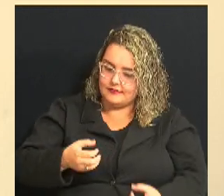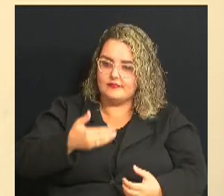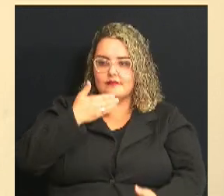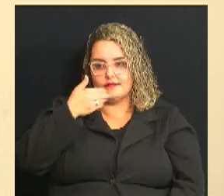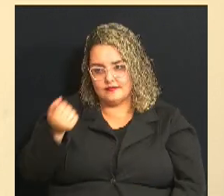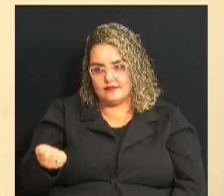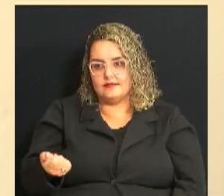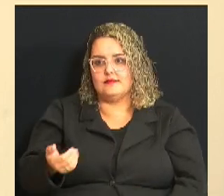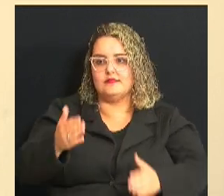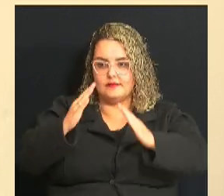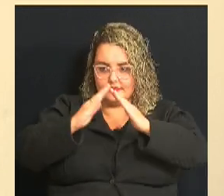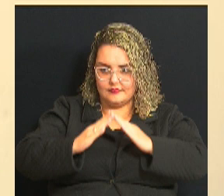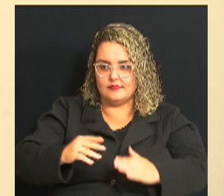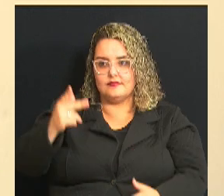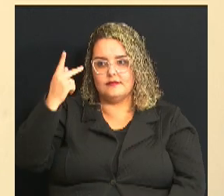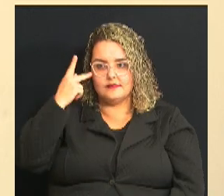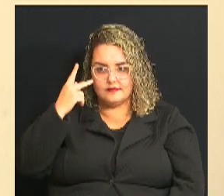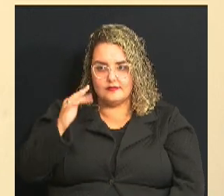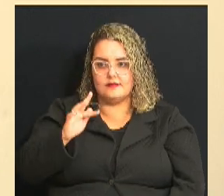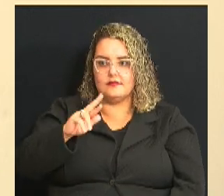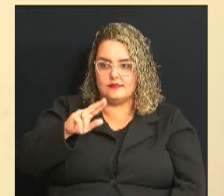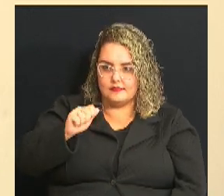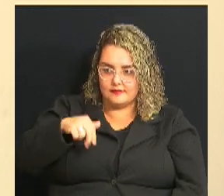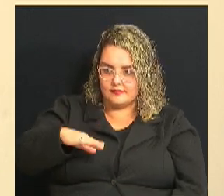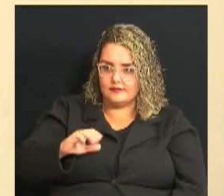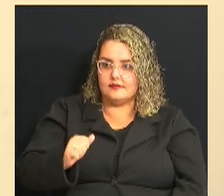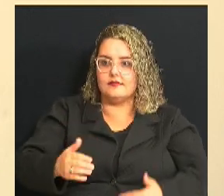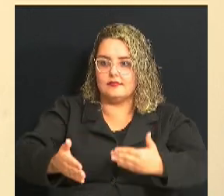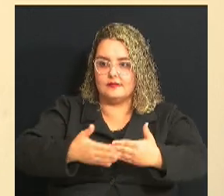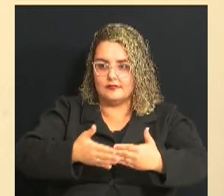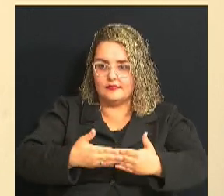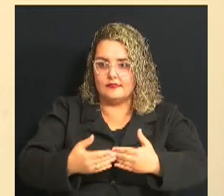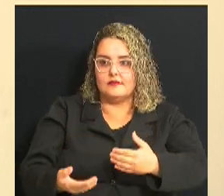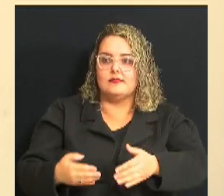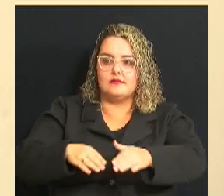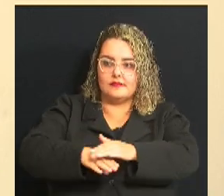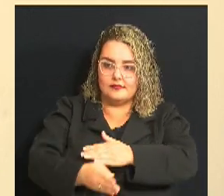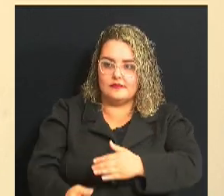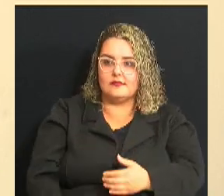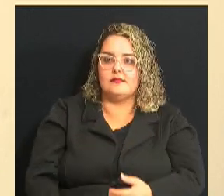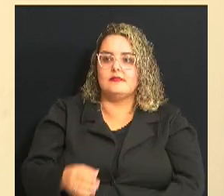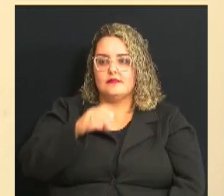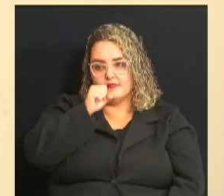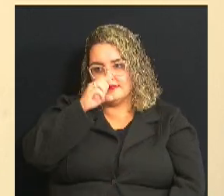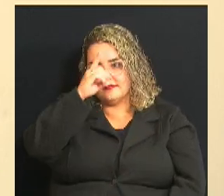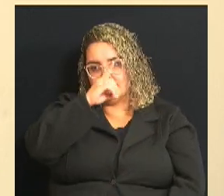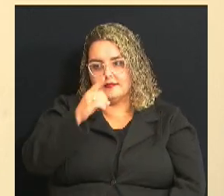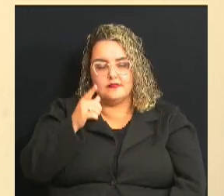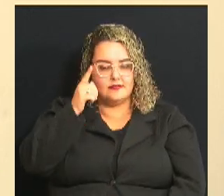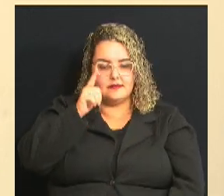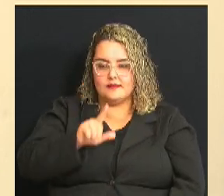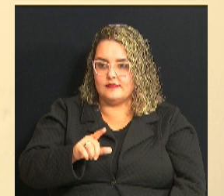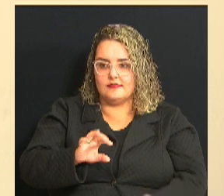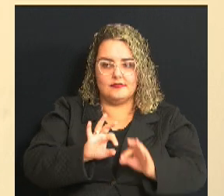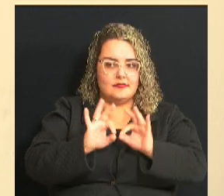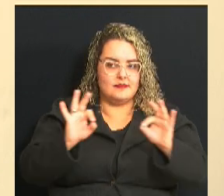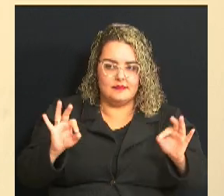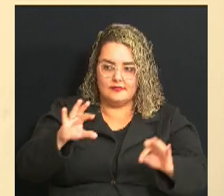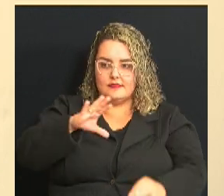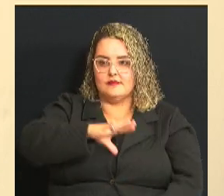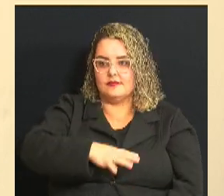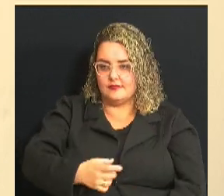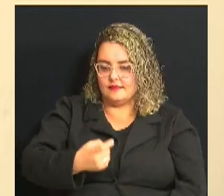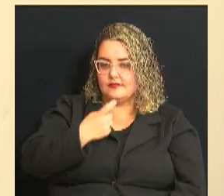São Paulo, eu morei em Franca, eu morei em Ribeirão Preto e costumava voltar todo final de semana porque eu não aguentava ficar longe aqui